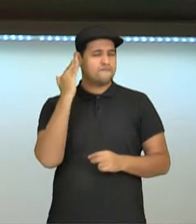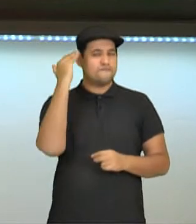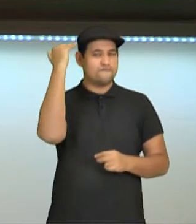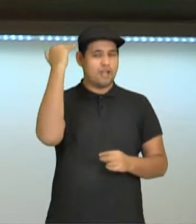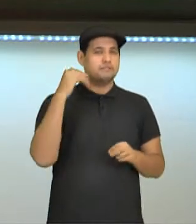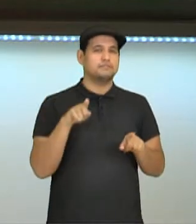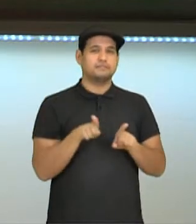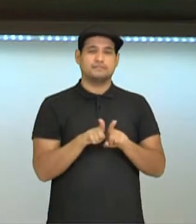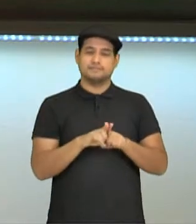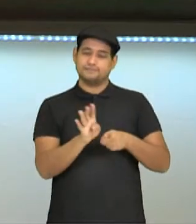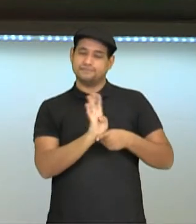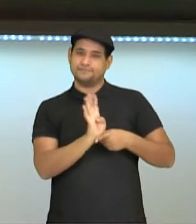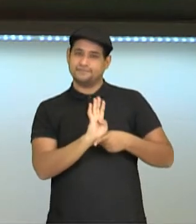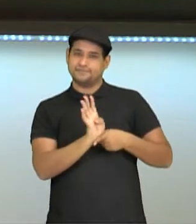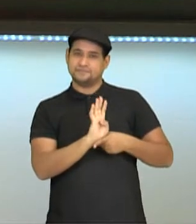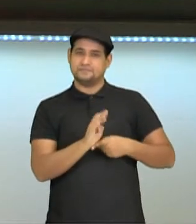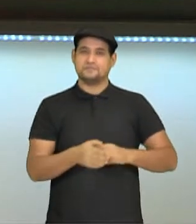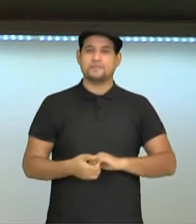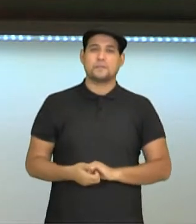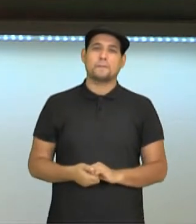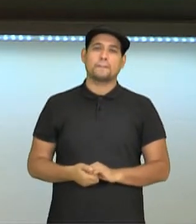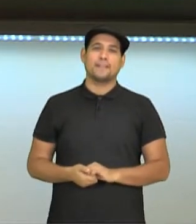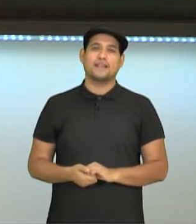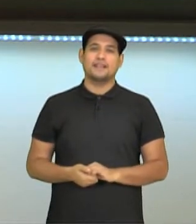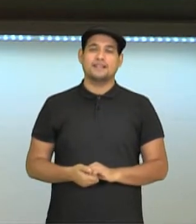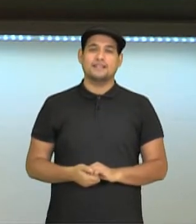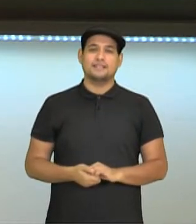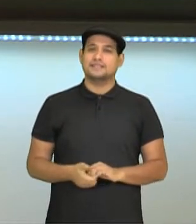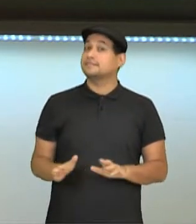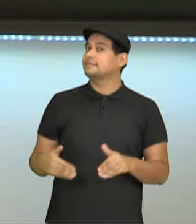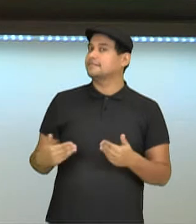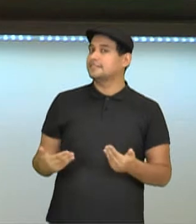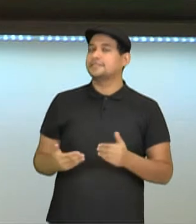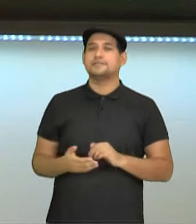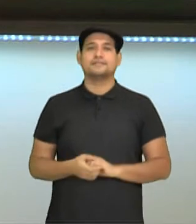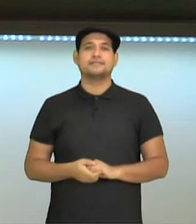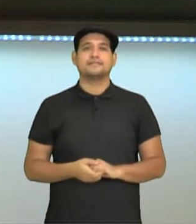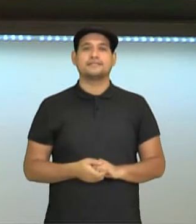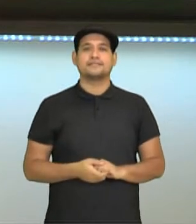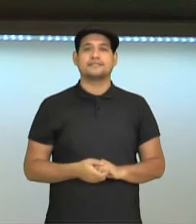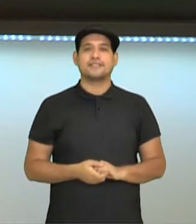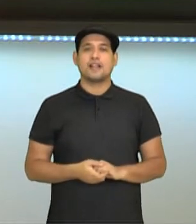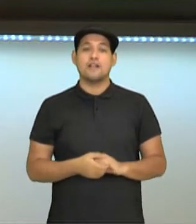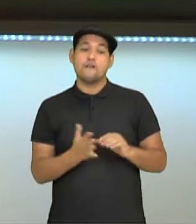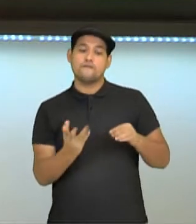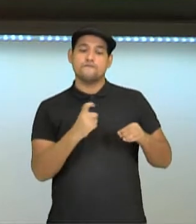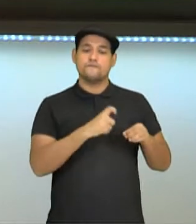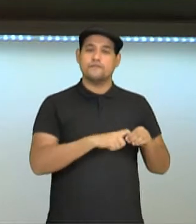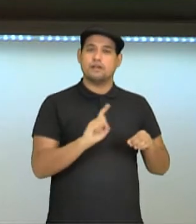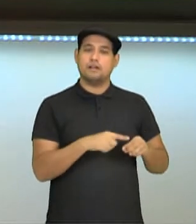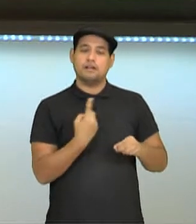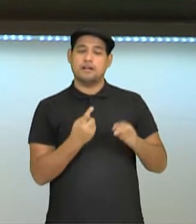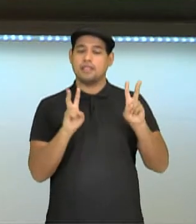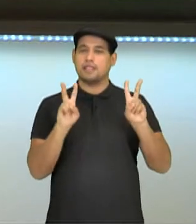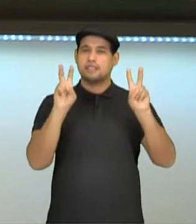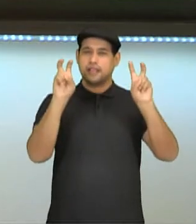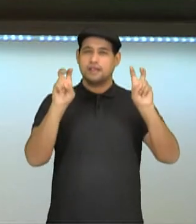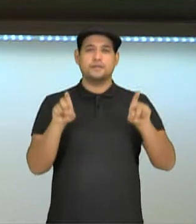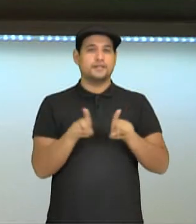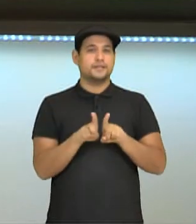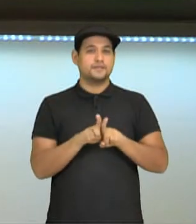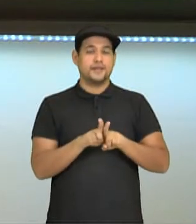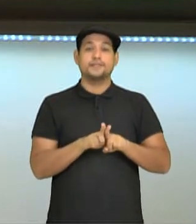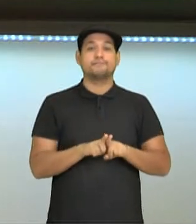sucesso no cinema. Bom, voltando ao nosso assunto ali dos